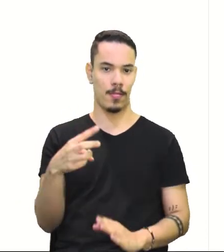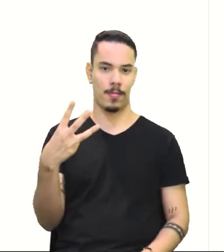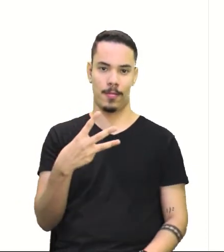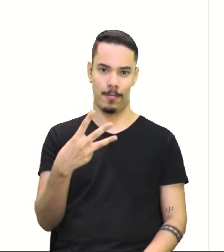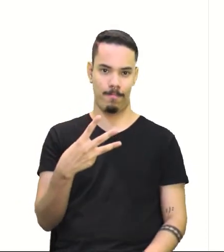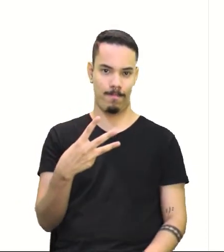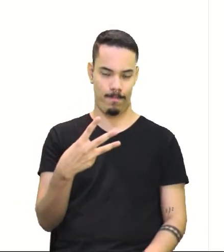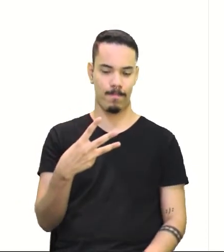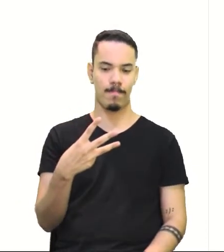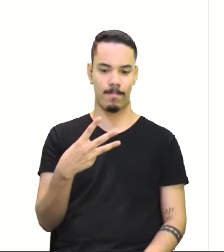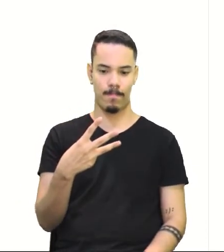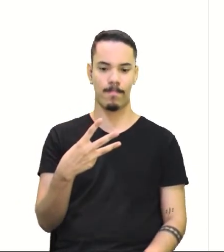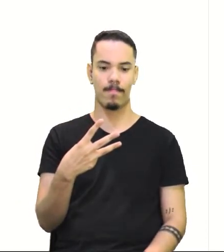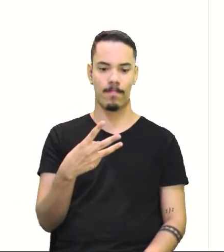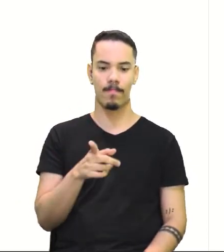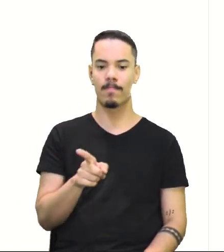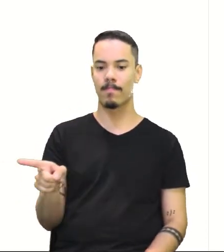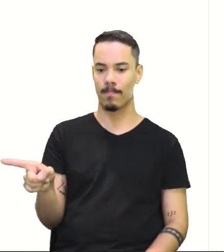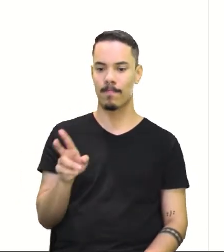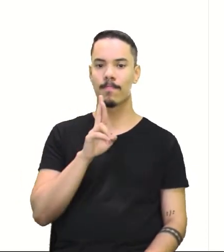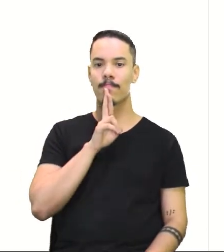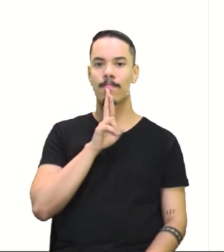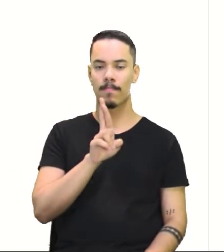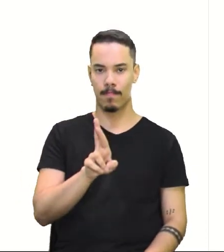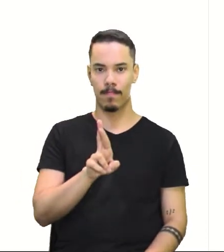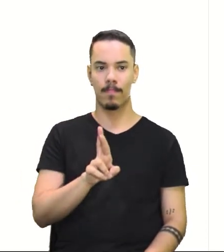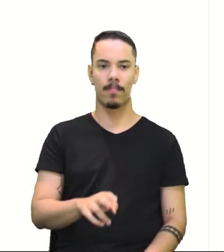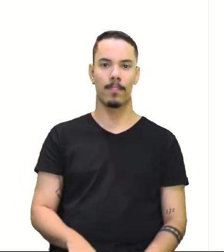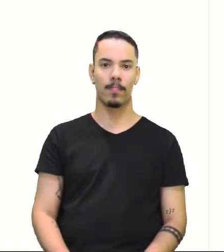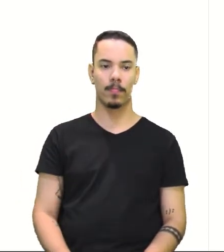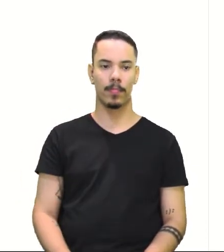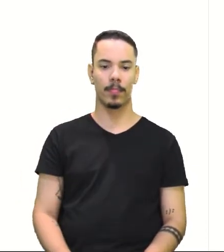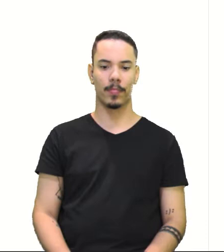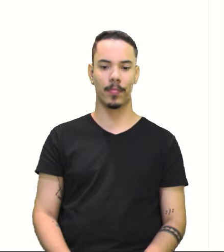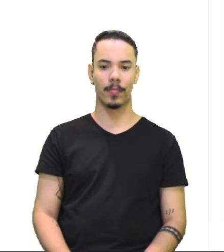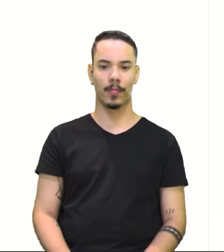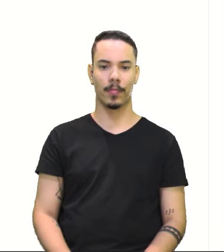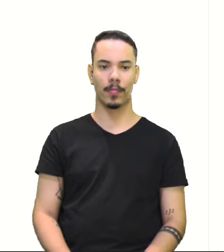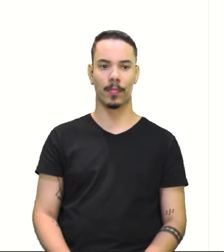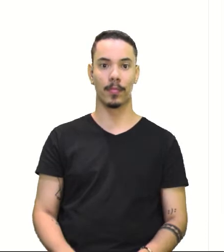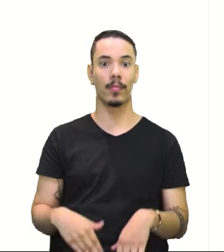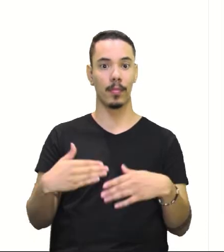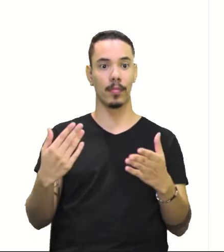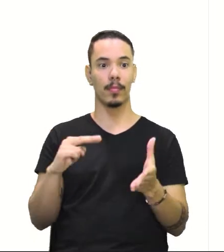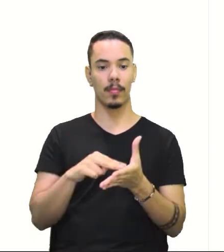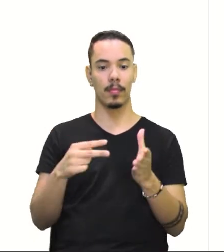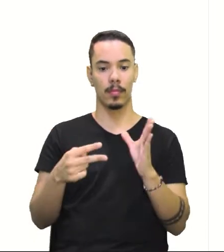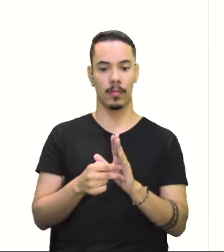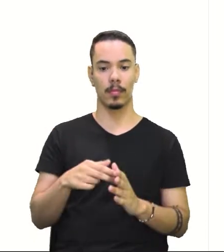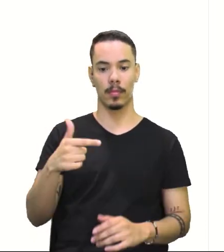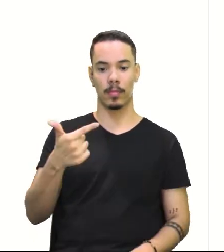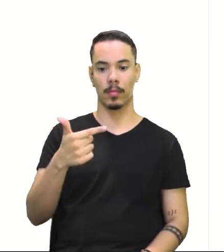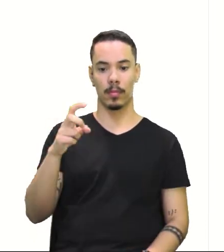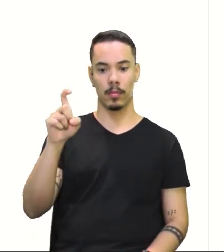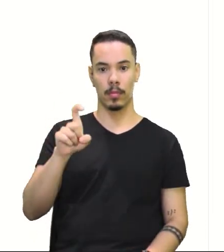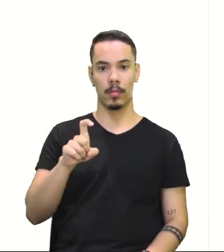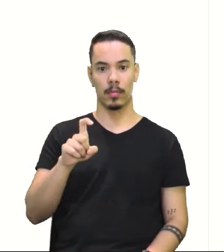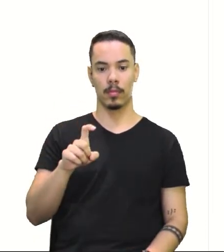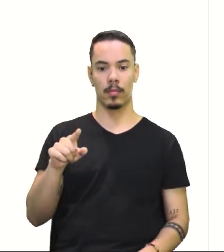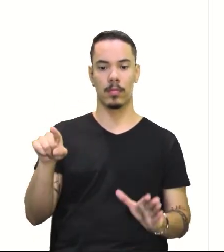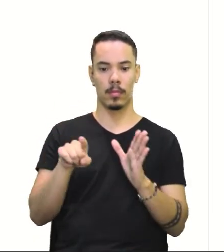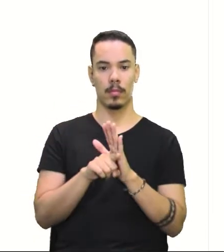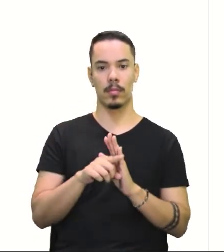menos 3. Esse é a nossa resposta. Beleza. Então quer dizer que 2x ao quadrado menos 5x mais